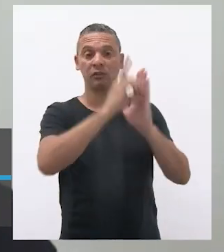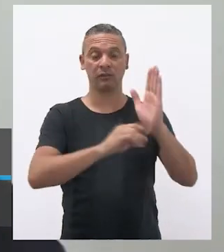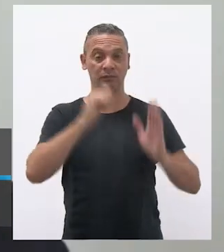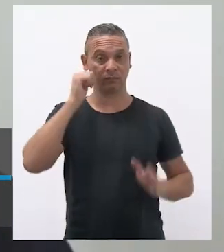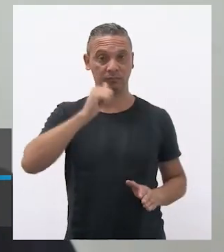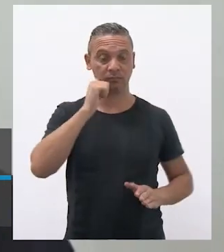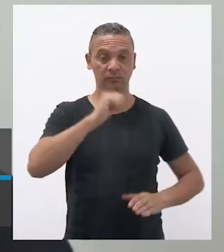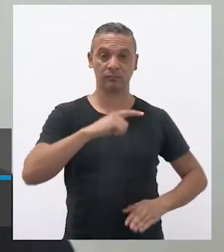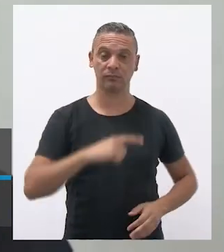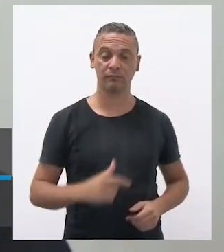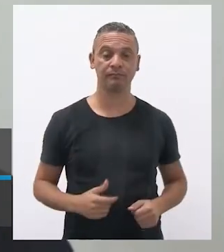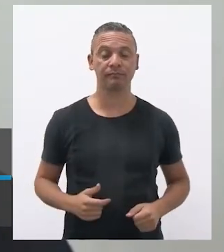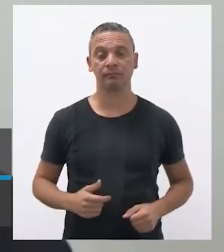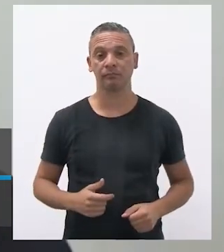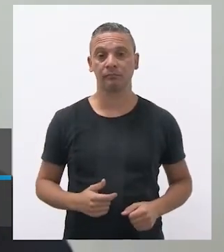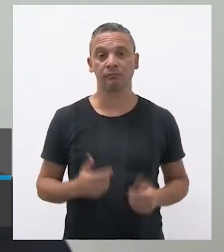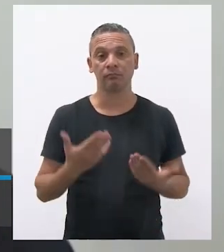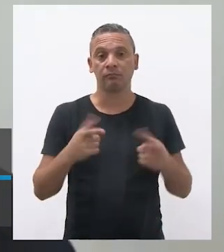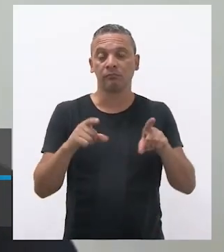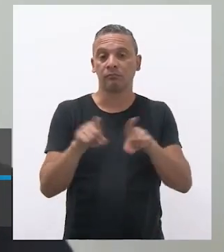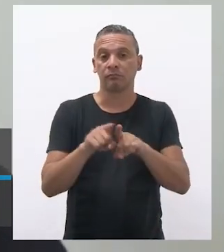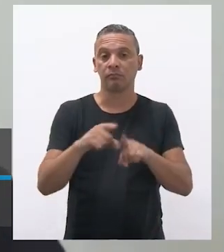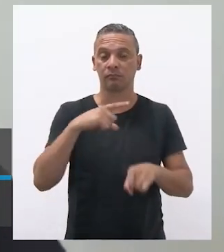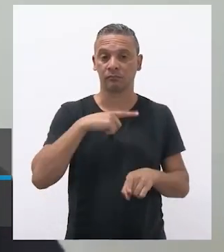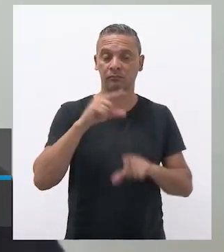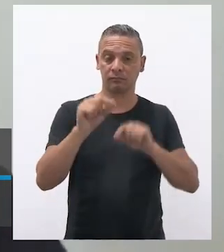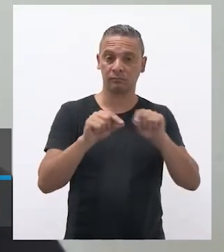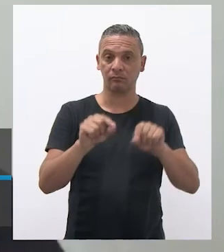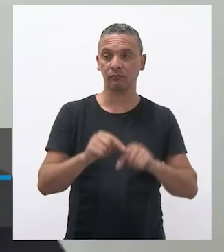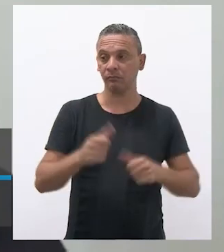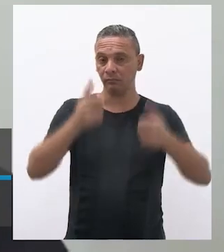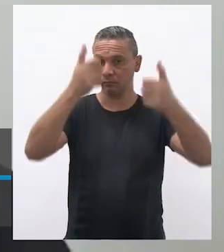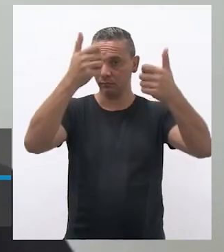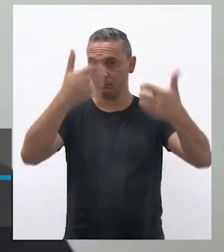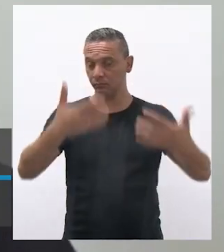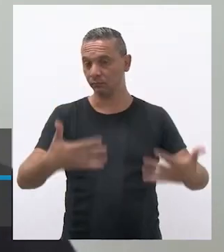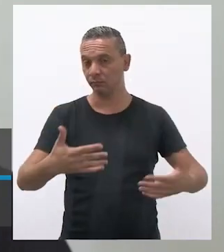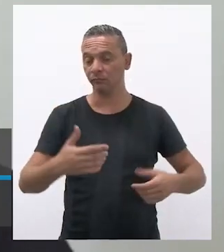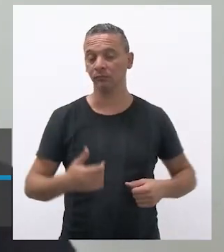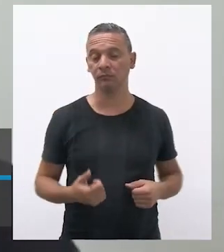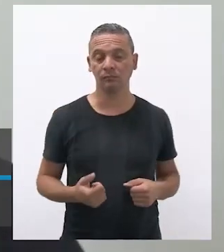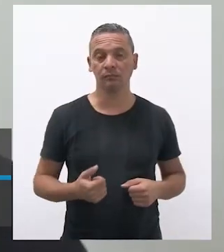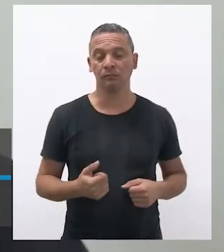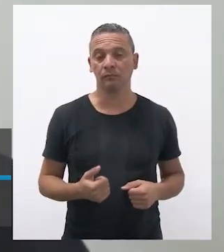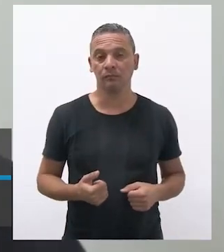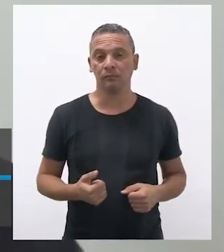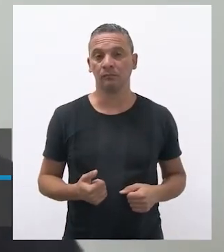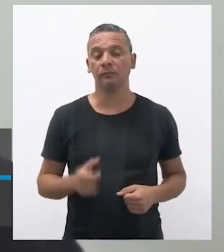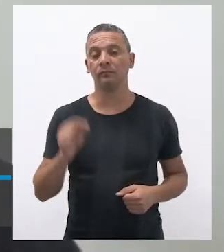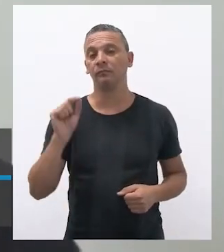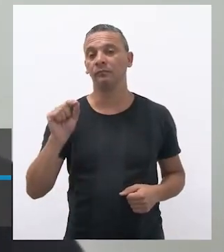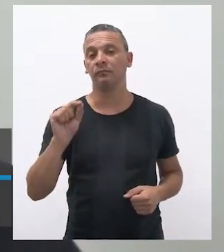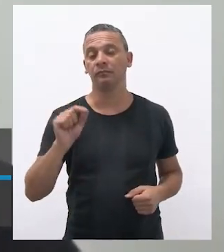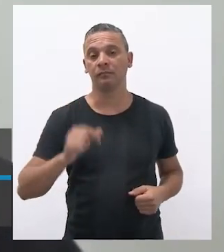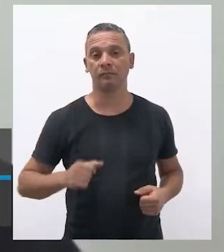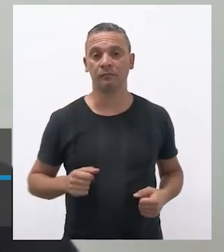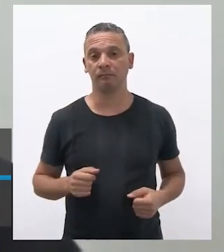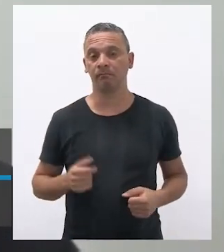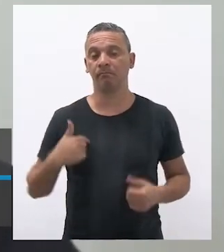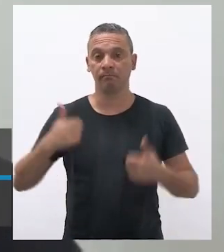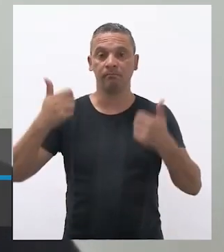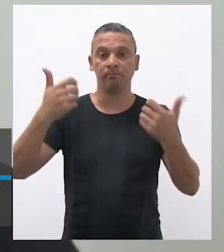relações familiares. E determina ainda que a violência pode ser perpetrada ou pode ser tolerada pelo Estado. Aqui eu diria que,